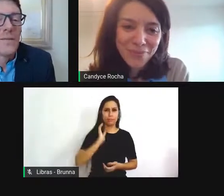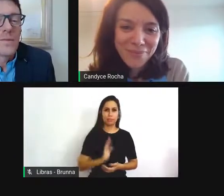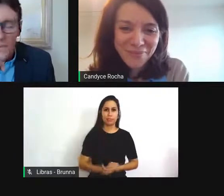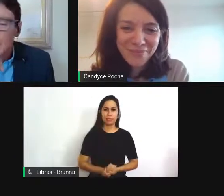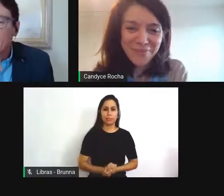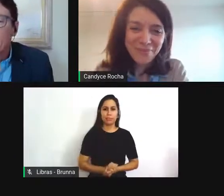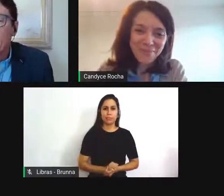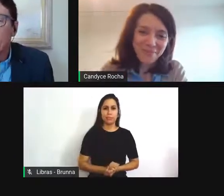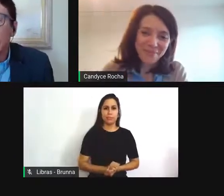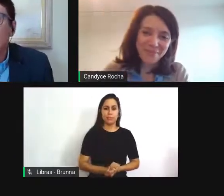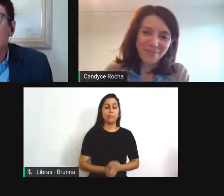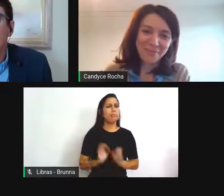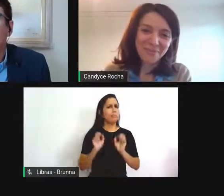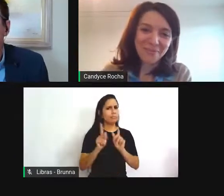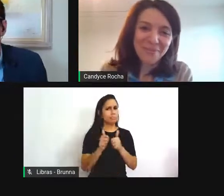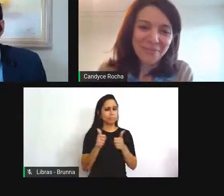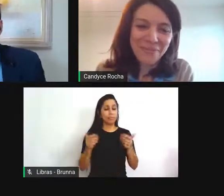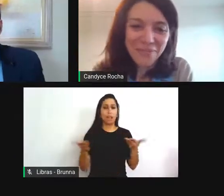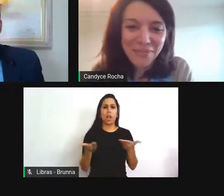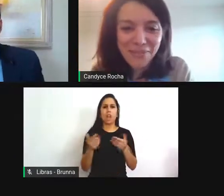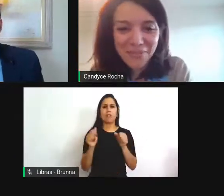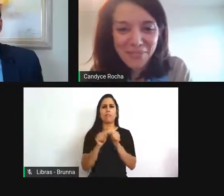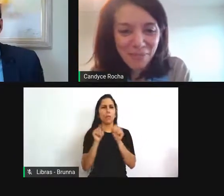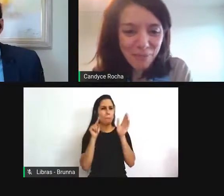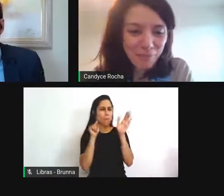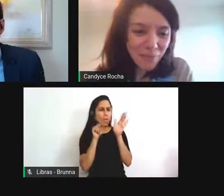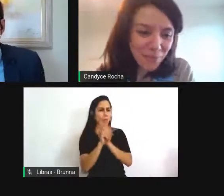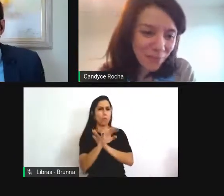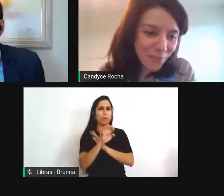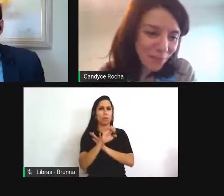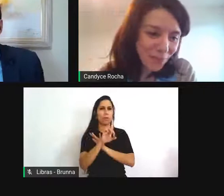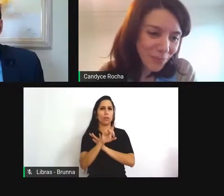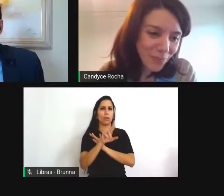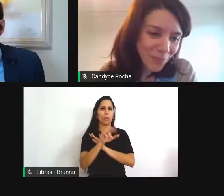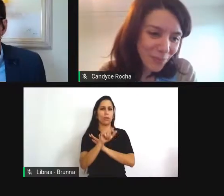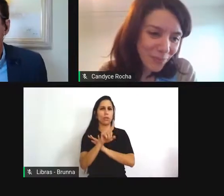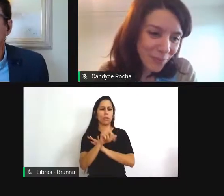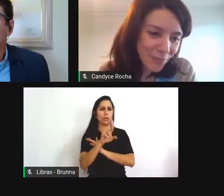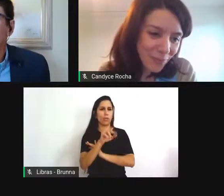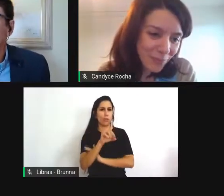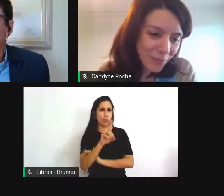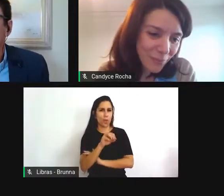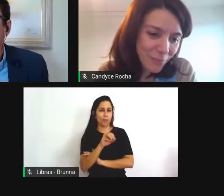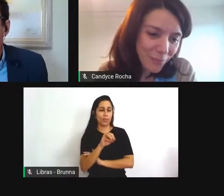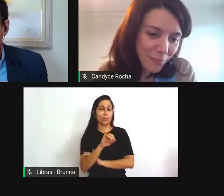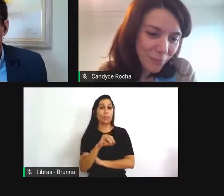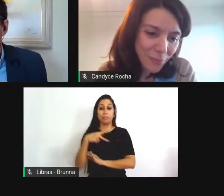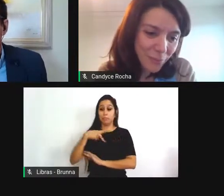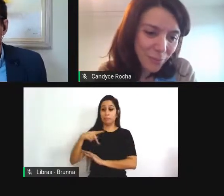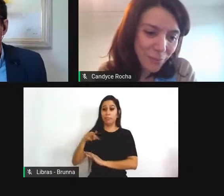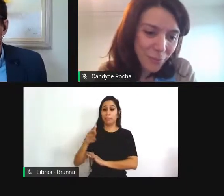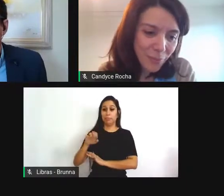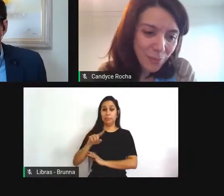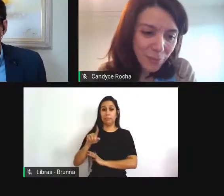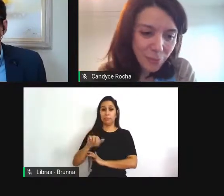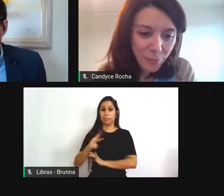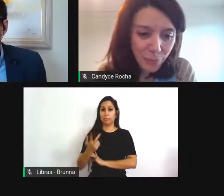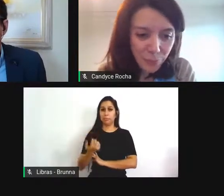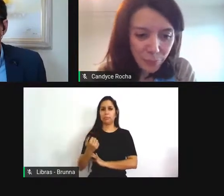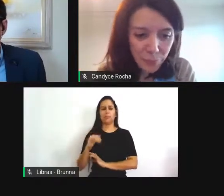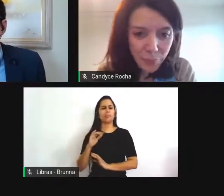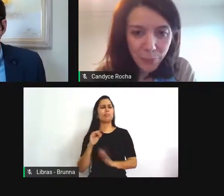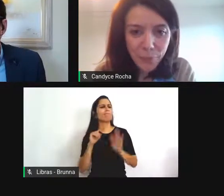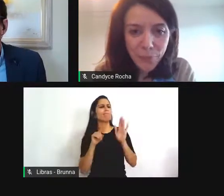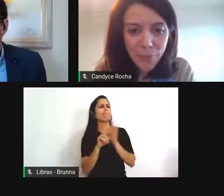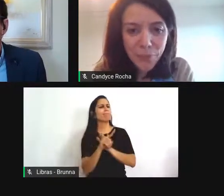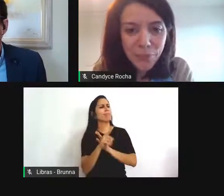Eu vou fazer uma pergunta agora para o Eduardo, da professora Terezinha, que disse o seguinte: Eduardo,